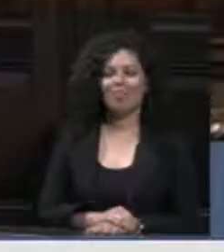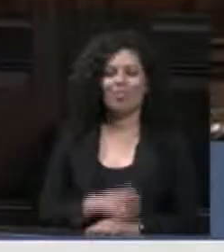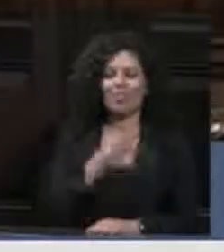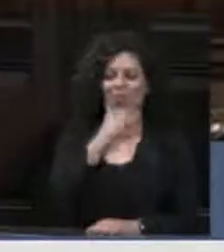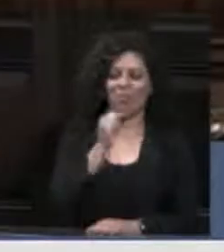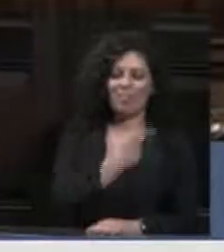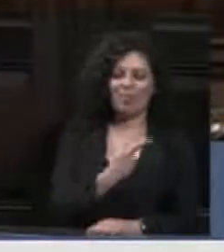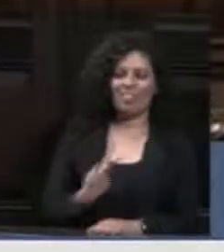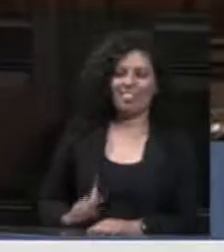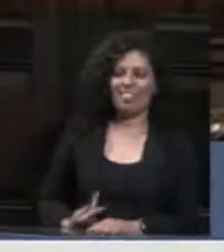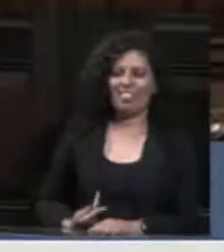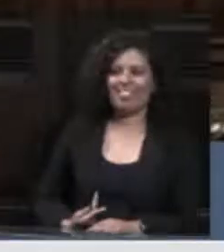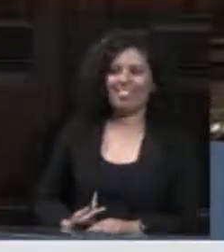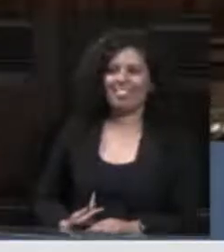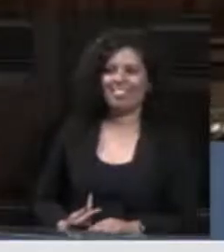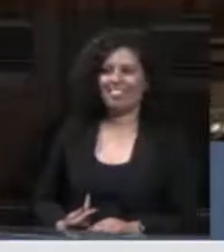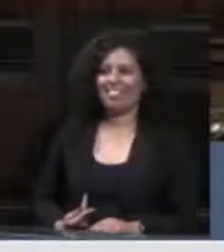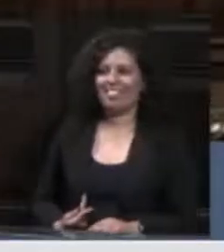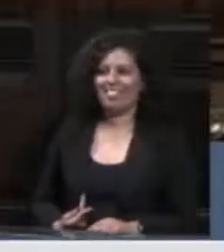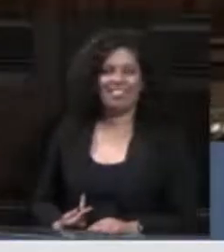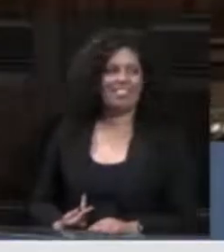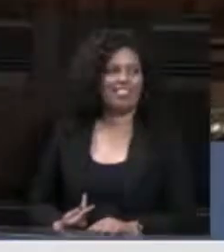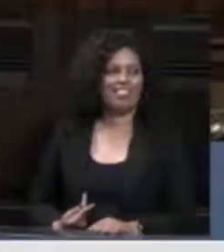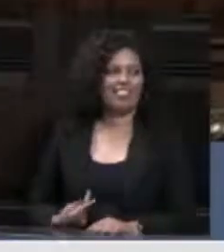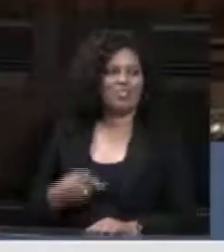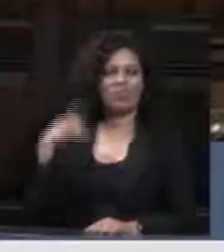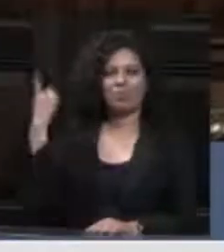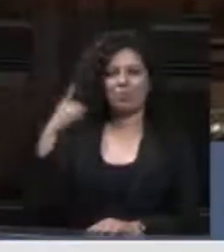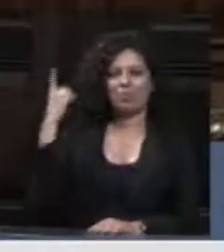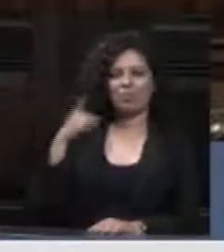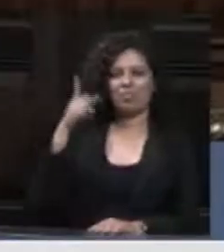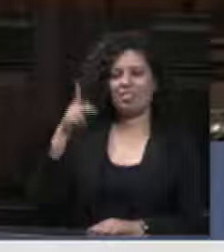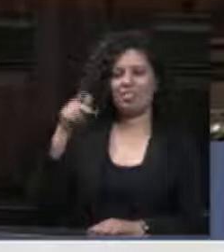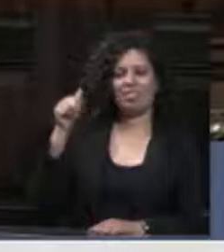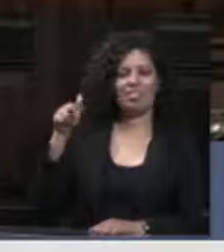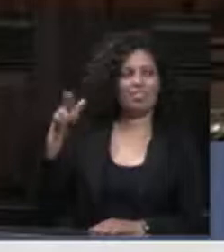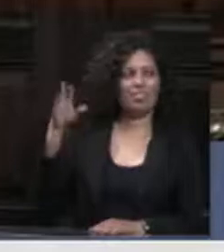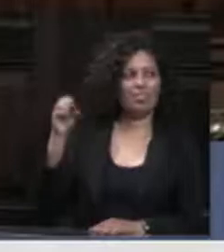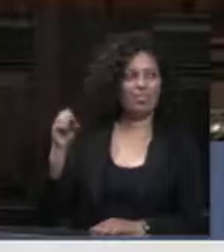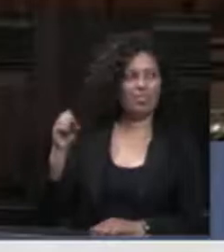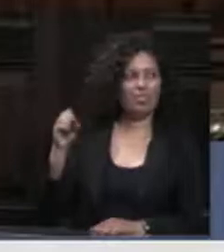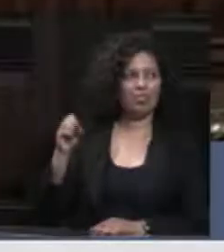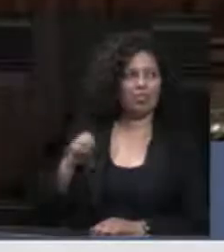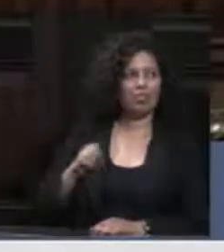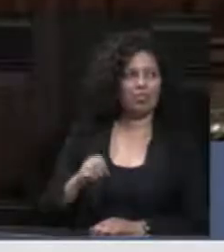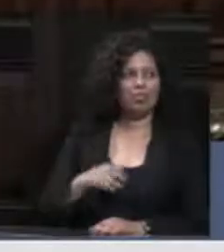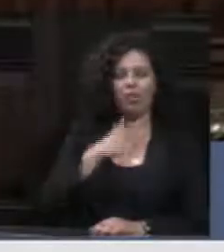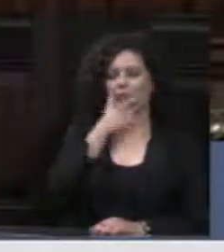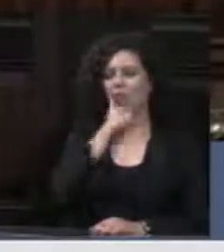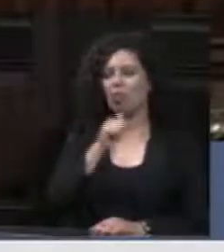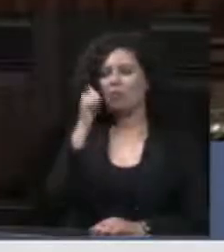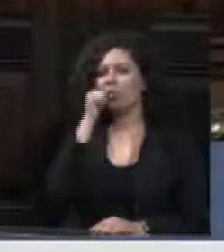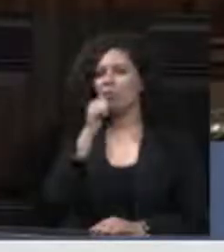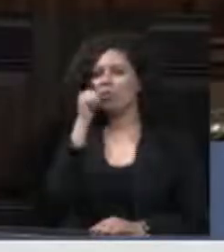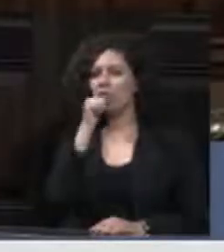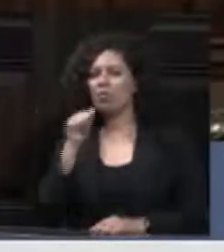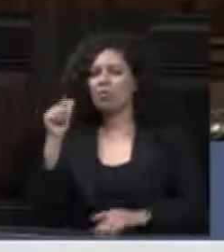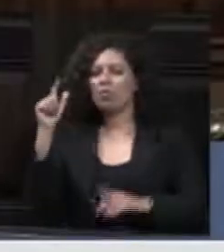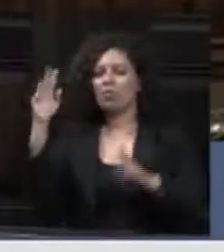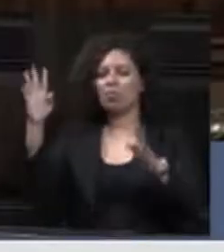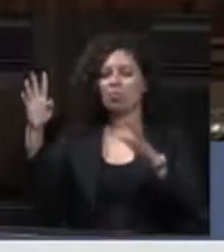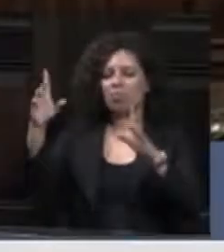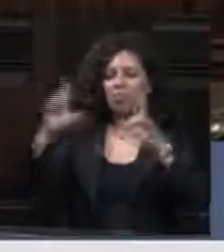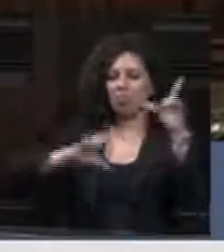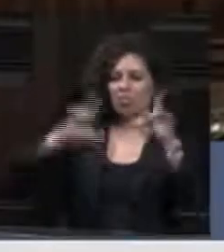Senhor presidente, querido deputado Paulo Ramos, senhoras e senhores que nos assistem pela TV